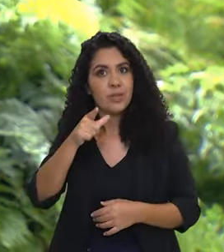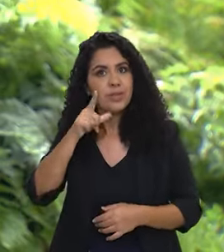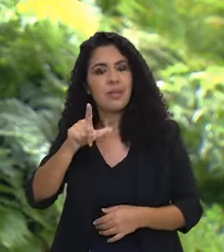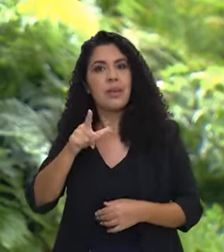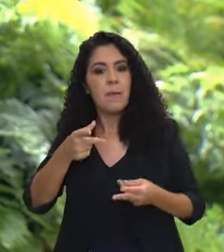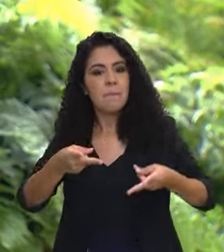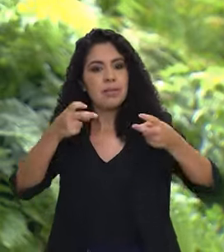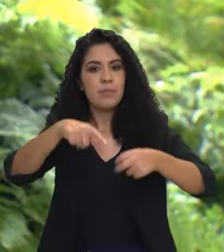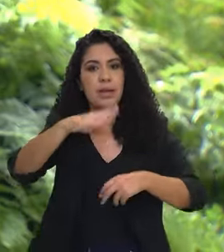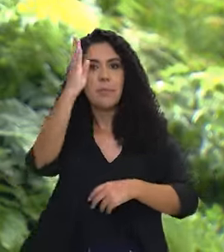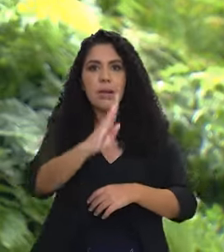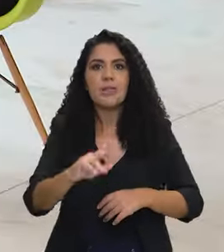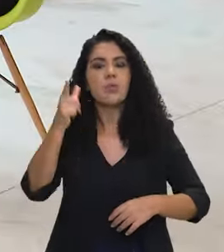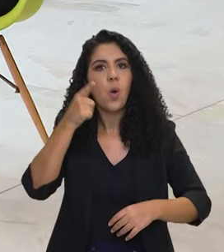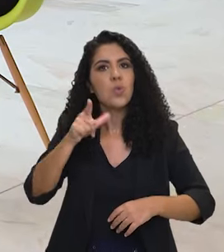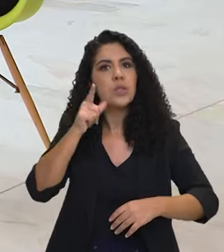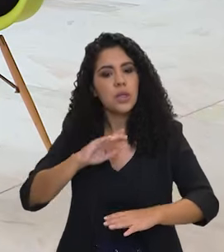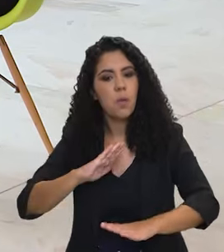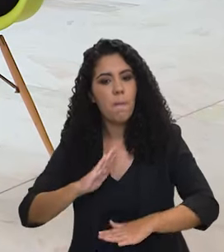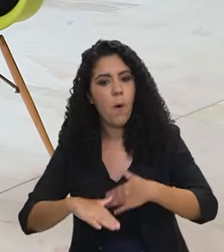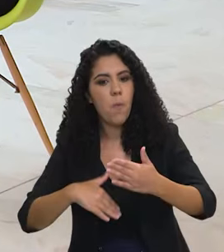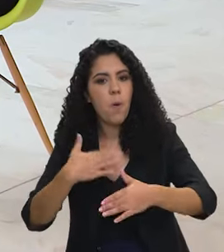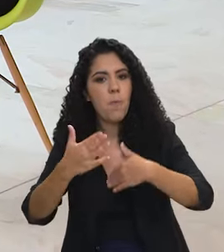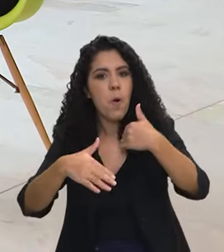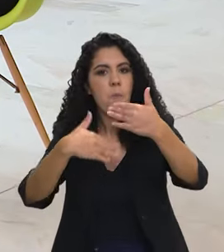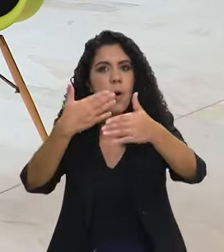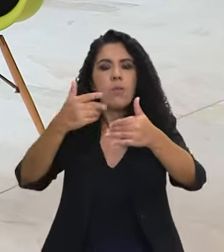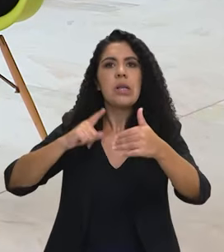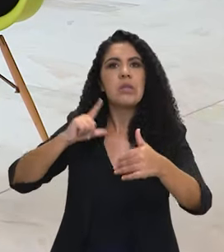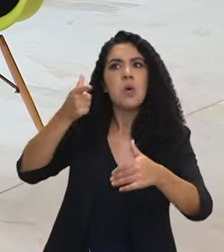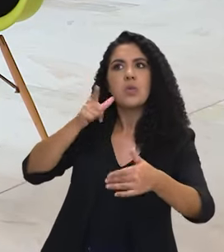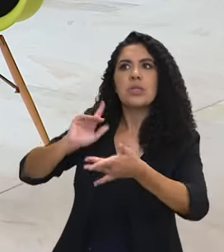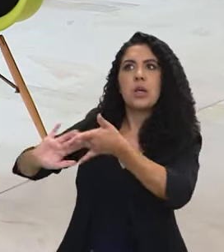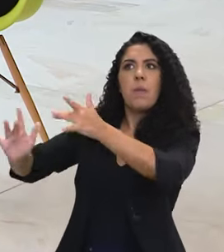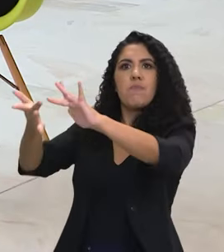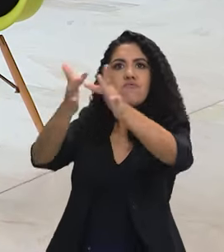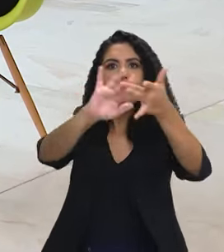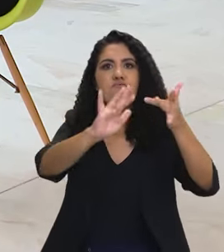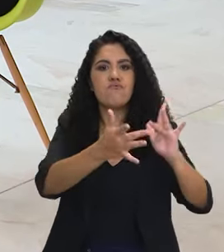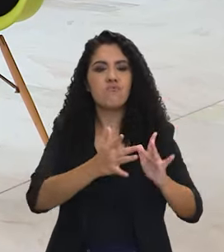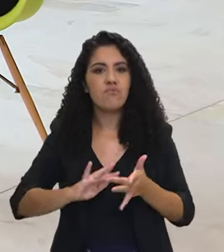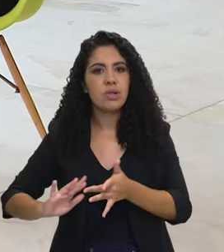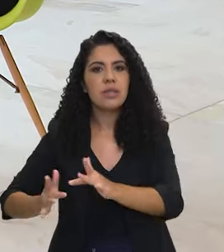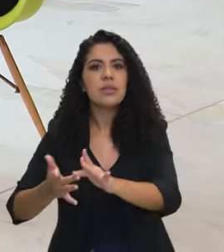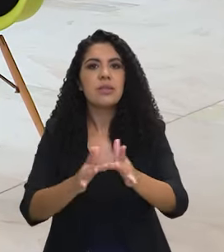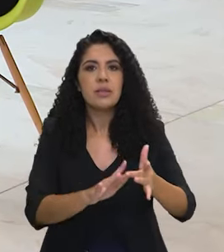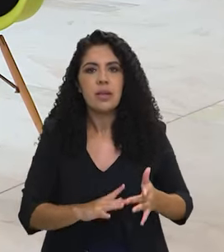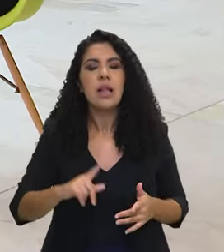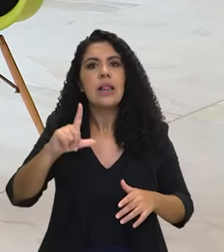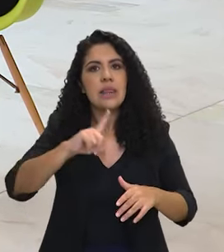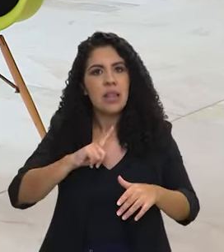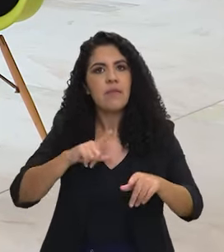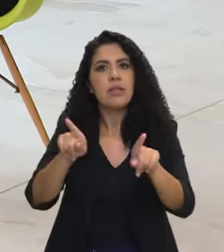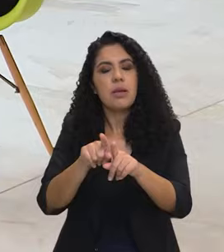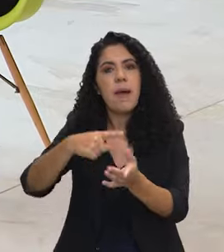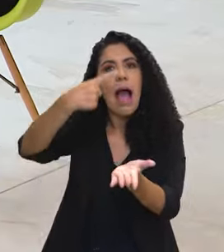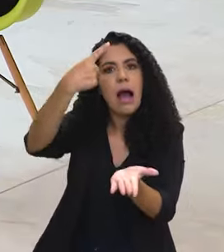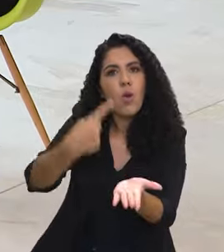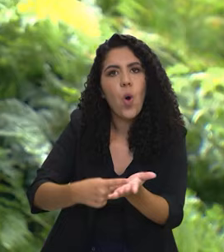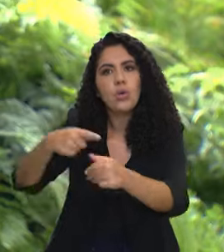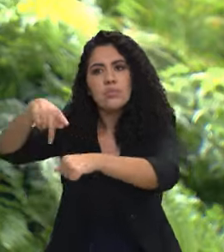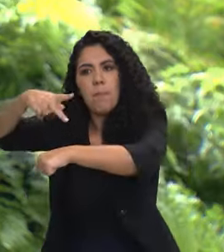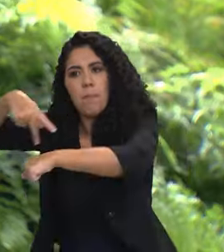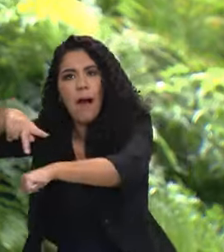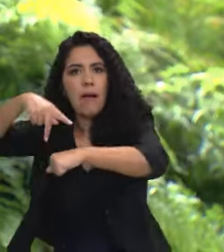estar juntando de volta e tão solicitado. Né? Houve, enfim, o início, né? Ainda tem muito para... Exatamente. A gente teve muitas reuniões bilaterais, os países